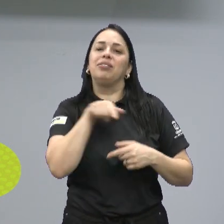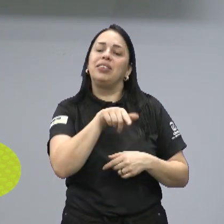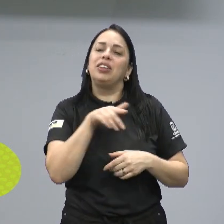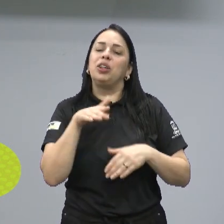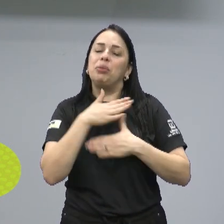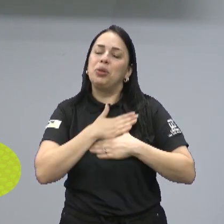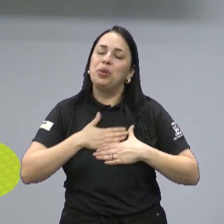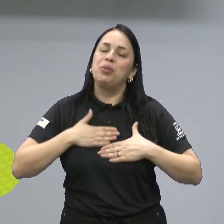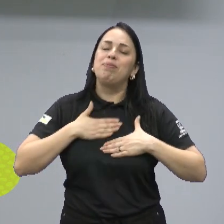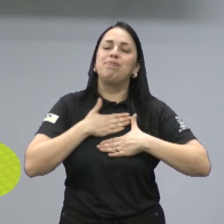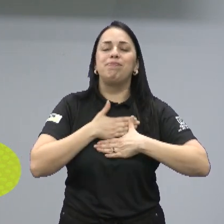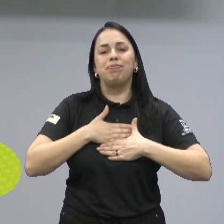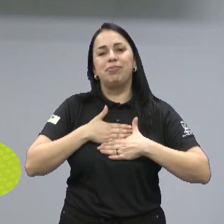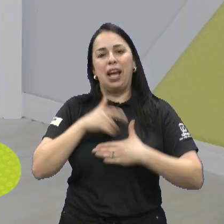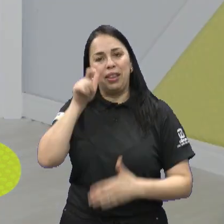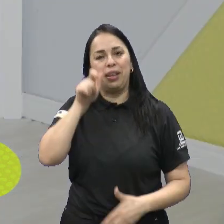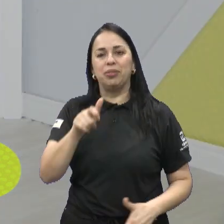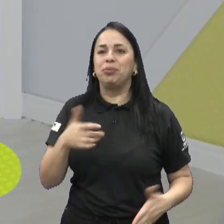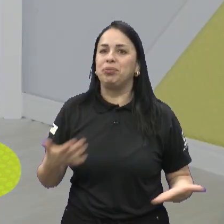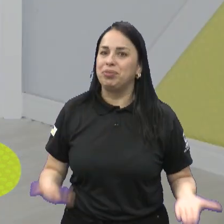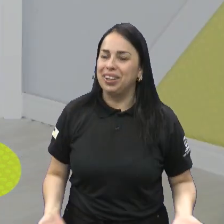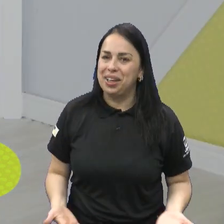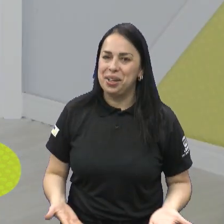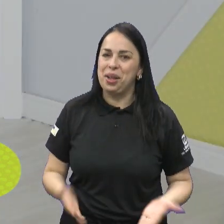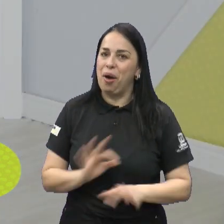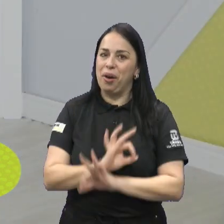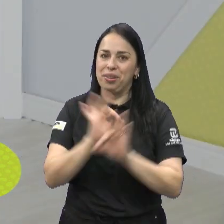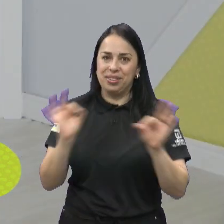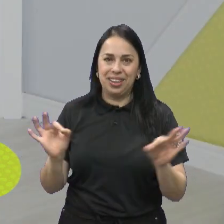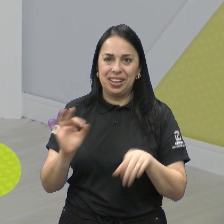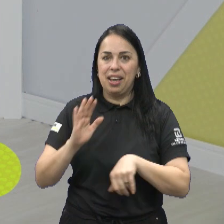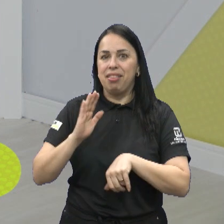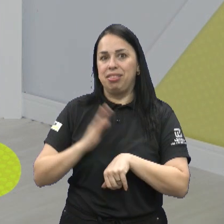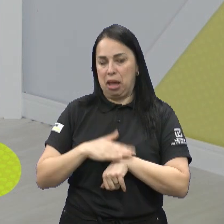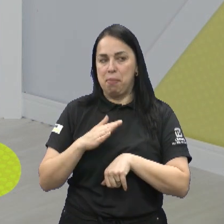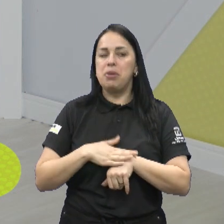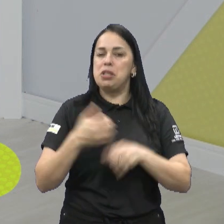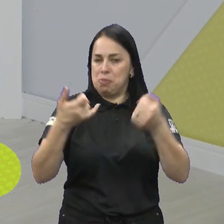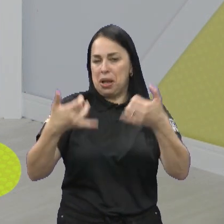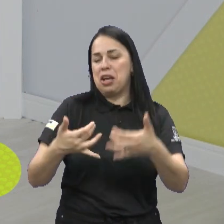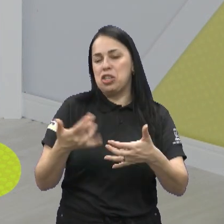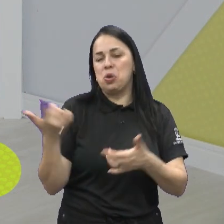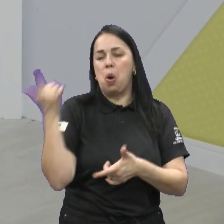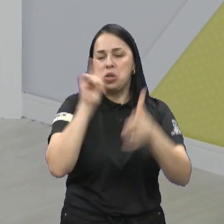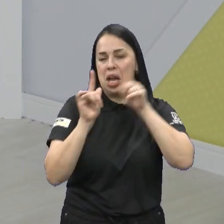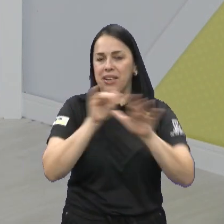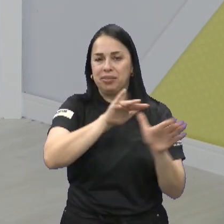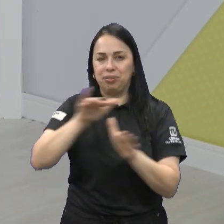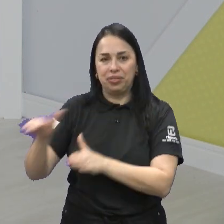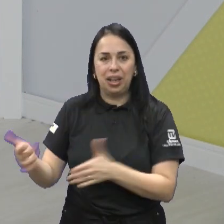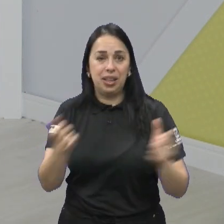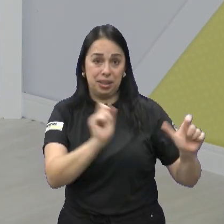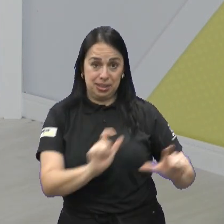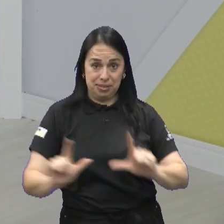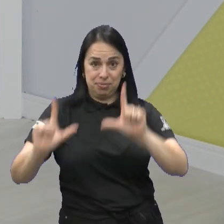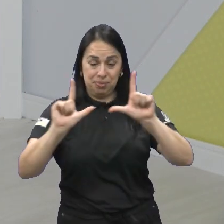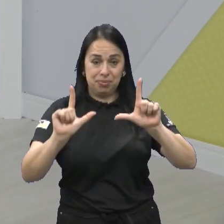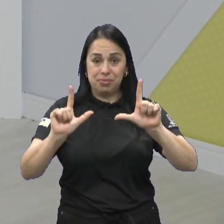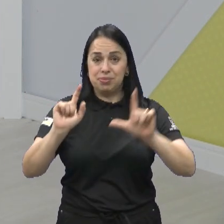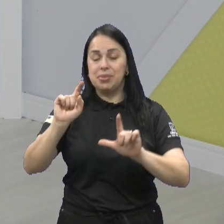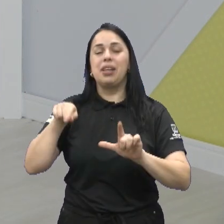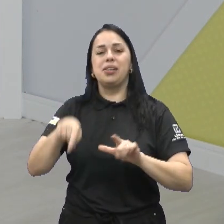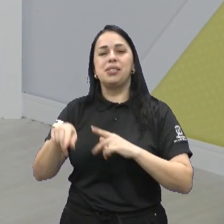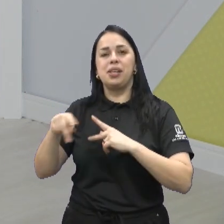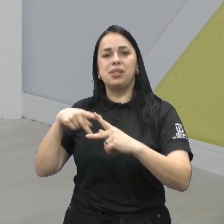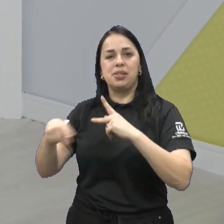tornam realmente muito interessantes. Muito bem, Paulito. Quando tem tempo a gente fala também. Matheus, coloca pra gente aqui os jogos do São José. Tá ali então,